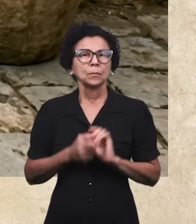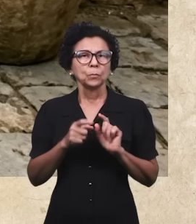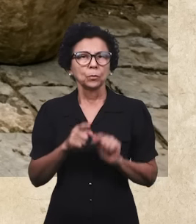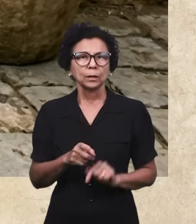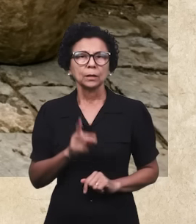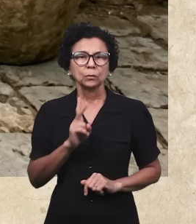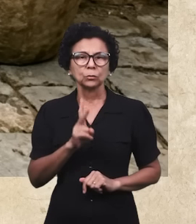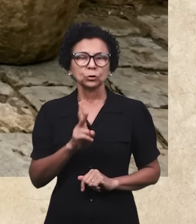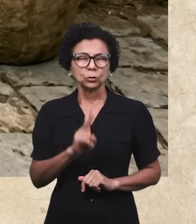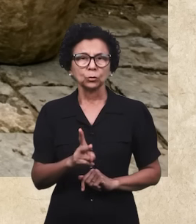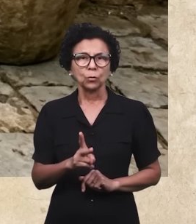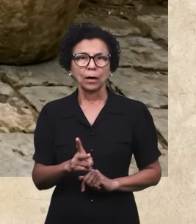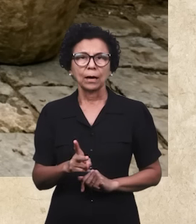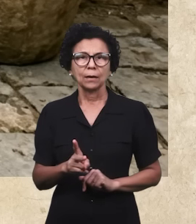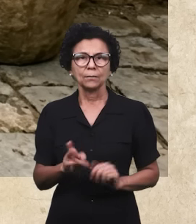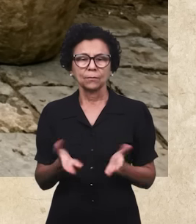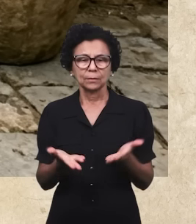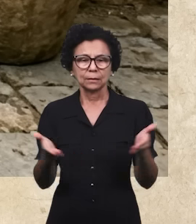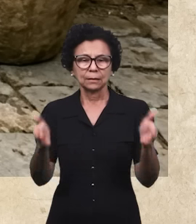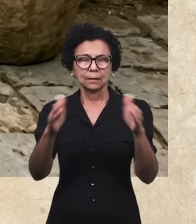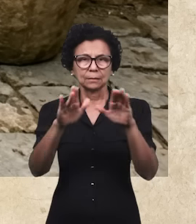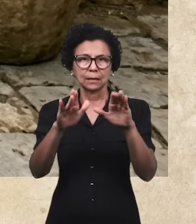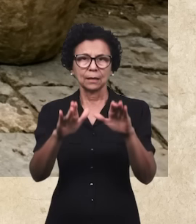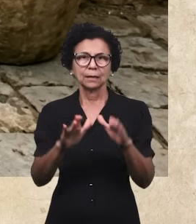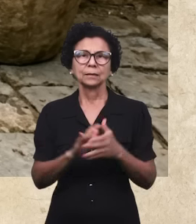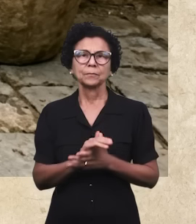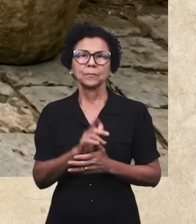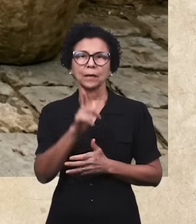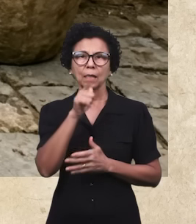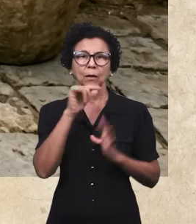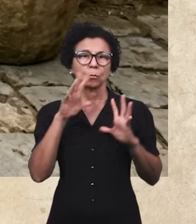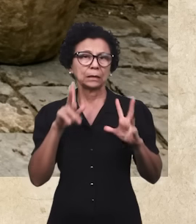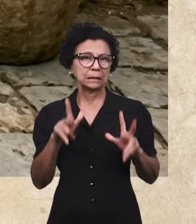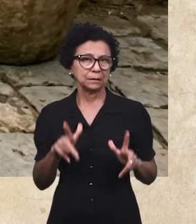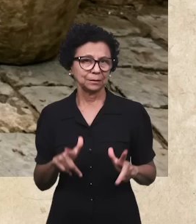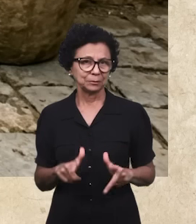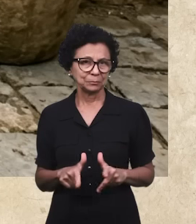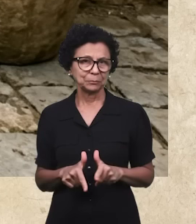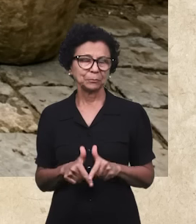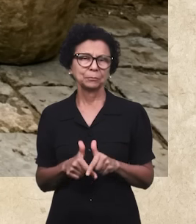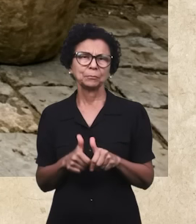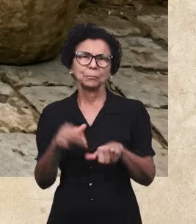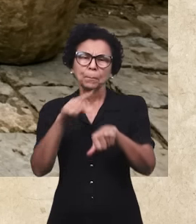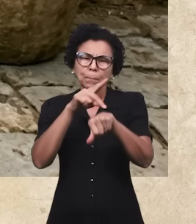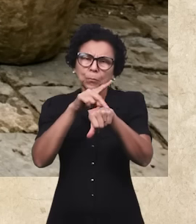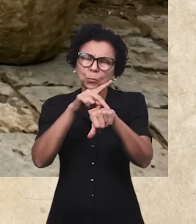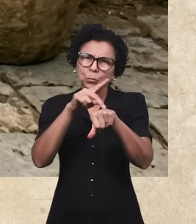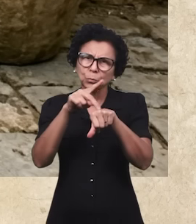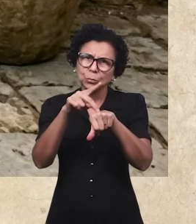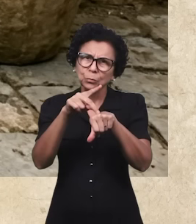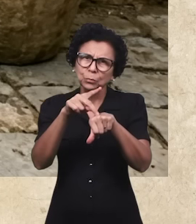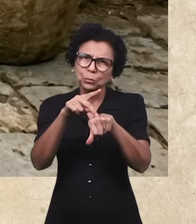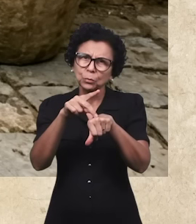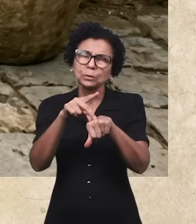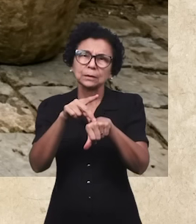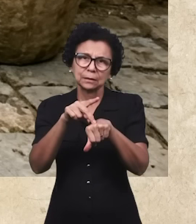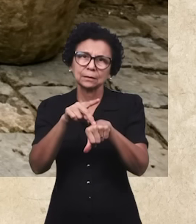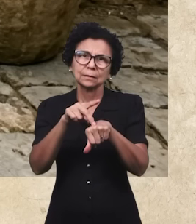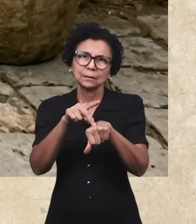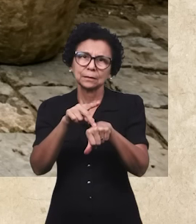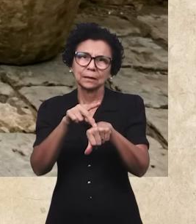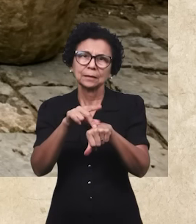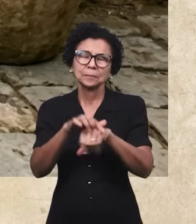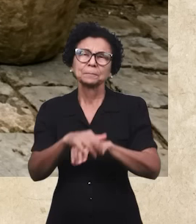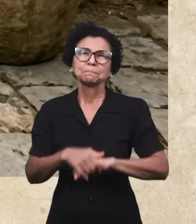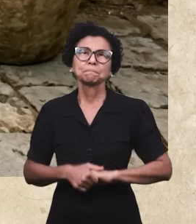a pureza e a frieza da água, não é? Então eles usavam fazer talhas de pedras. Essas talhas